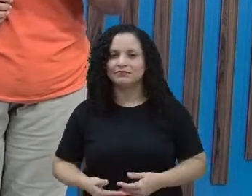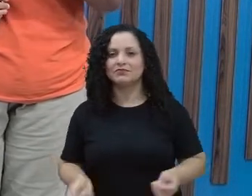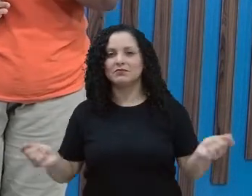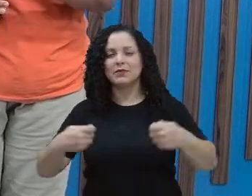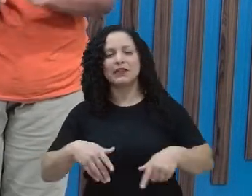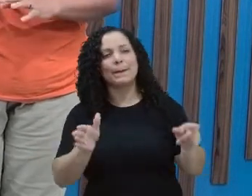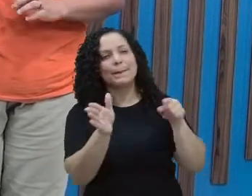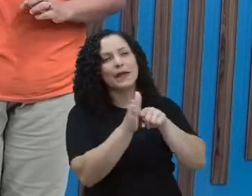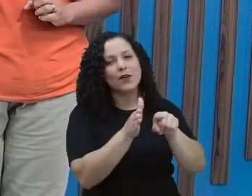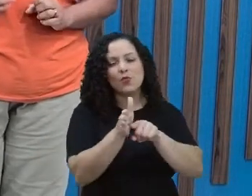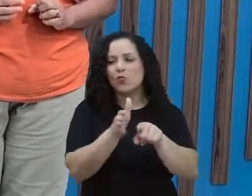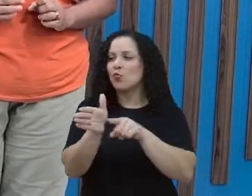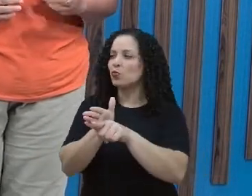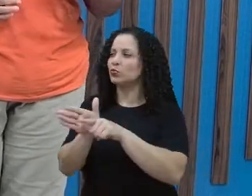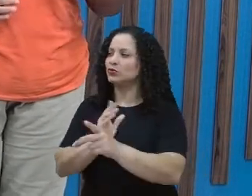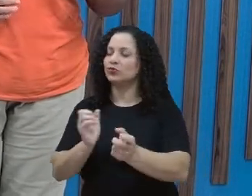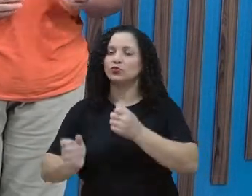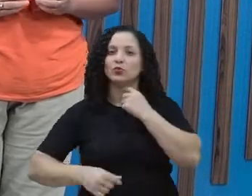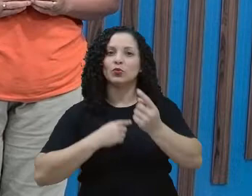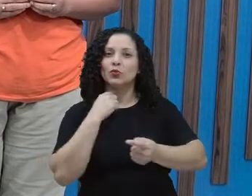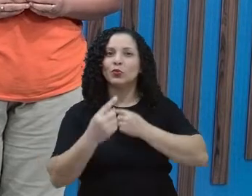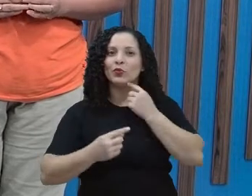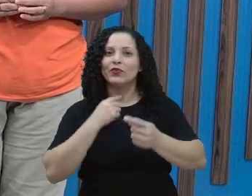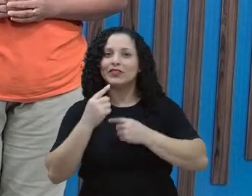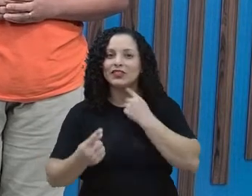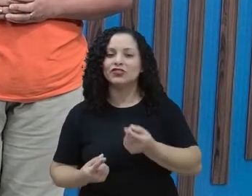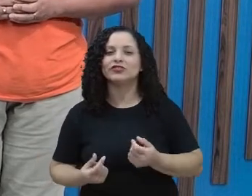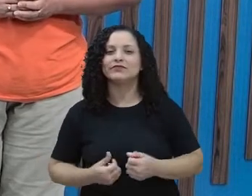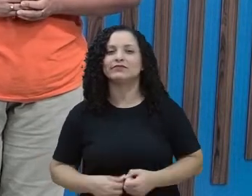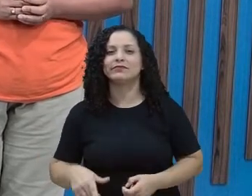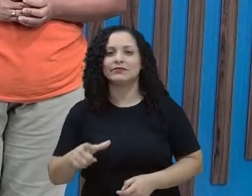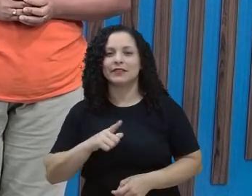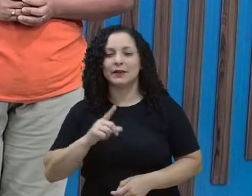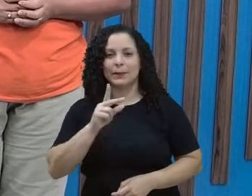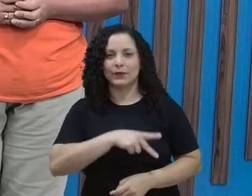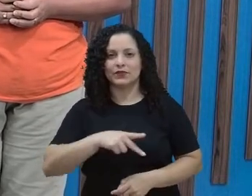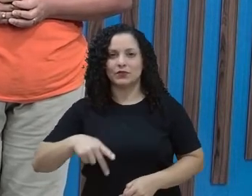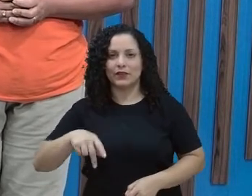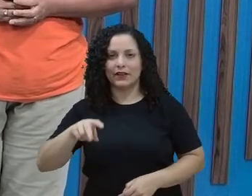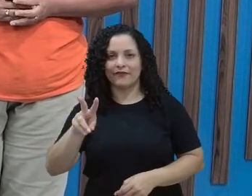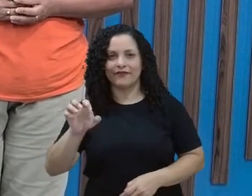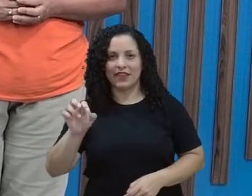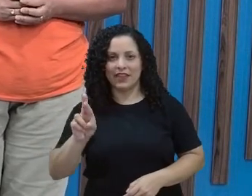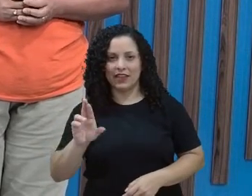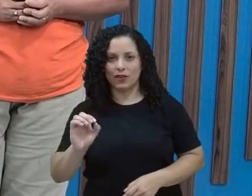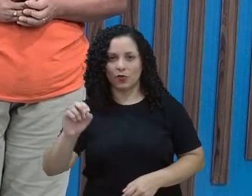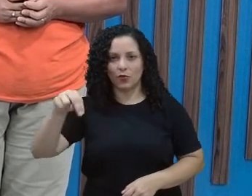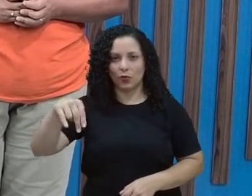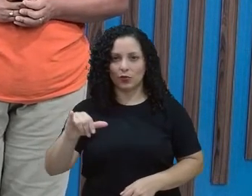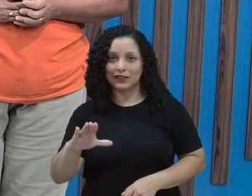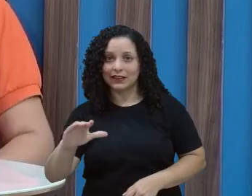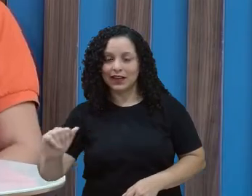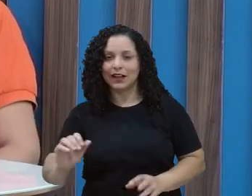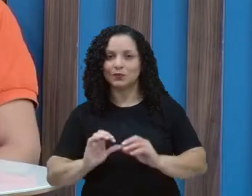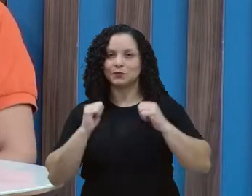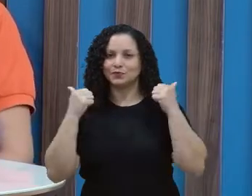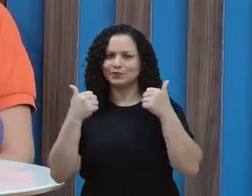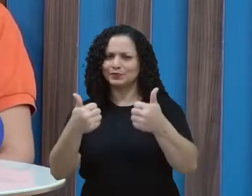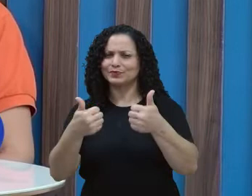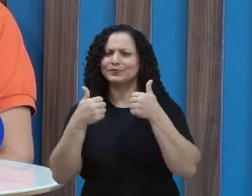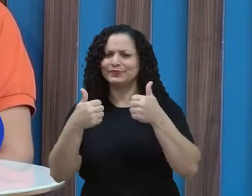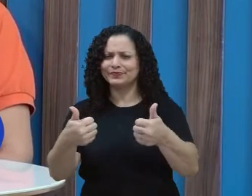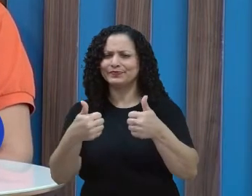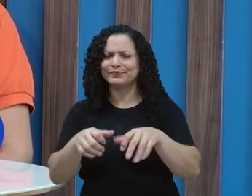perguntas, participarem, tirarem dúvidas, estou com a professora Verônica. Tudo bem, professora? Tudo